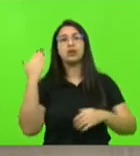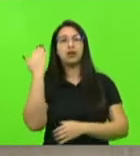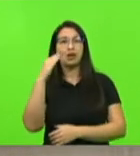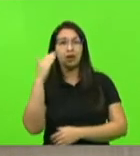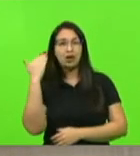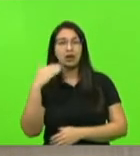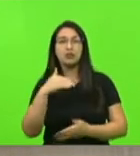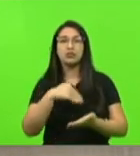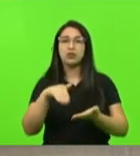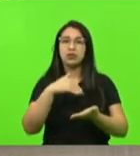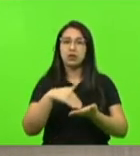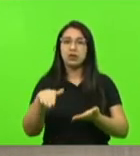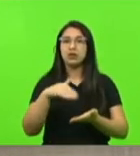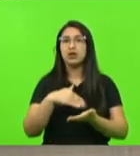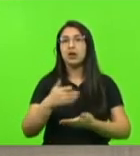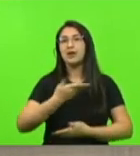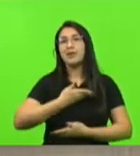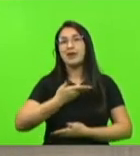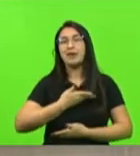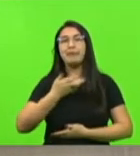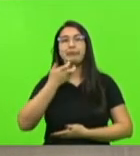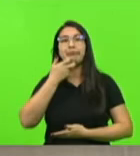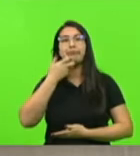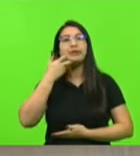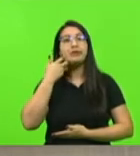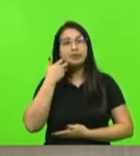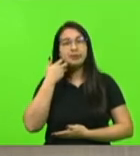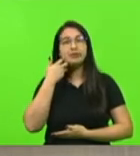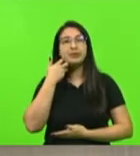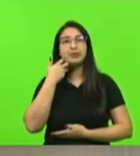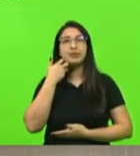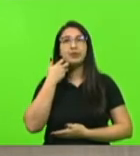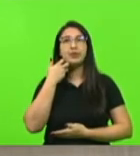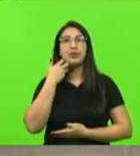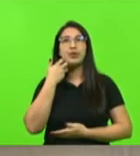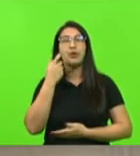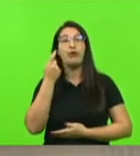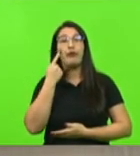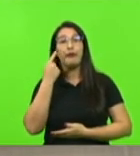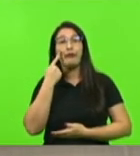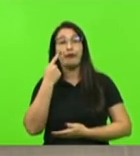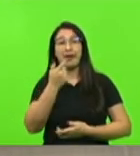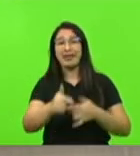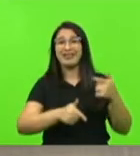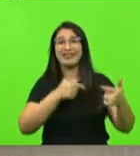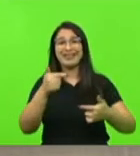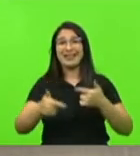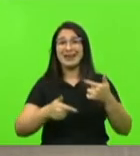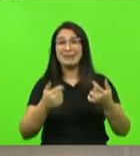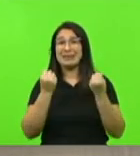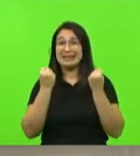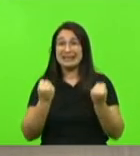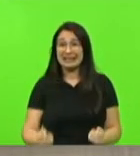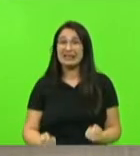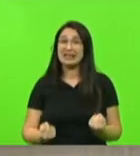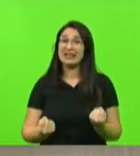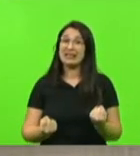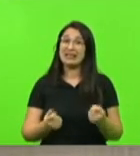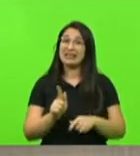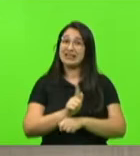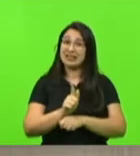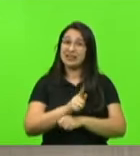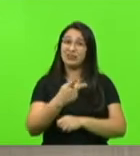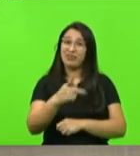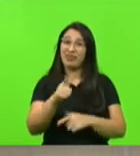o secretário, o nosso colega deputado Vampiro, que acabou pegando uma grande bomba, né, na sua gestão, porque, principalmente,